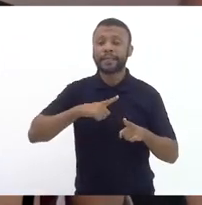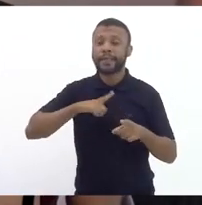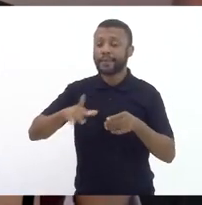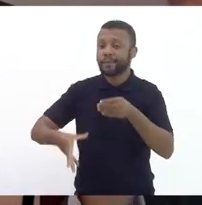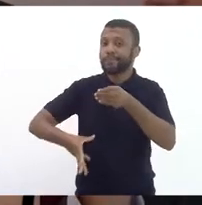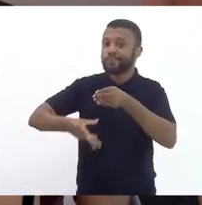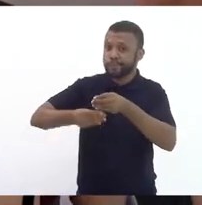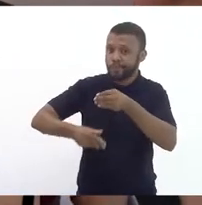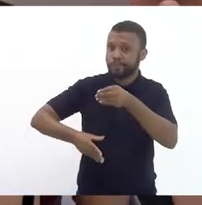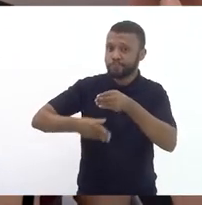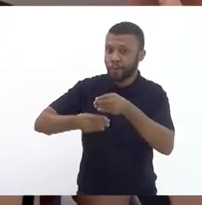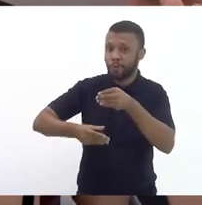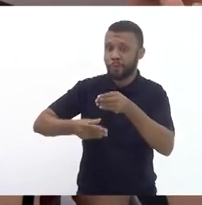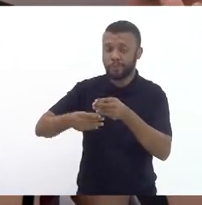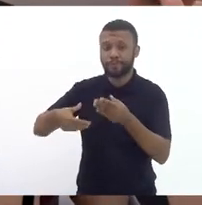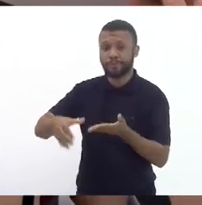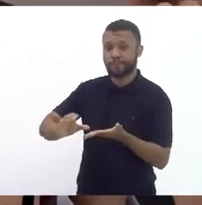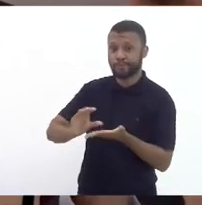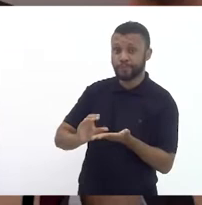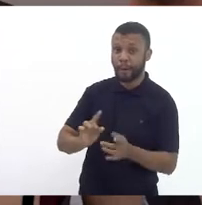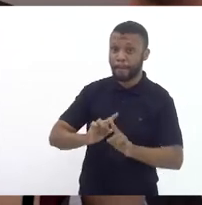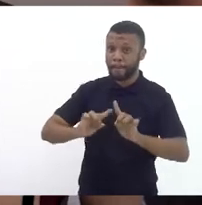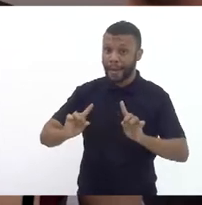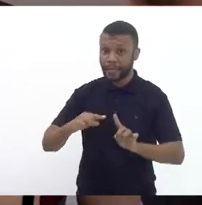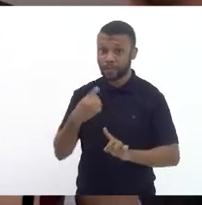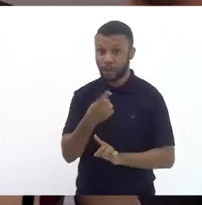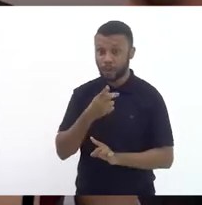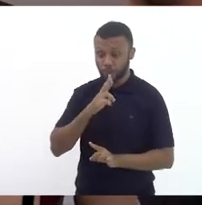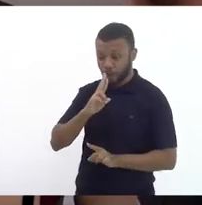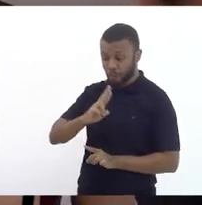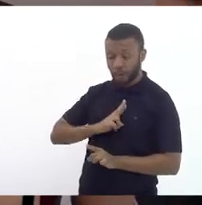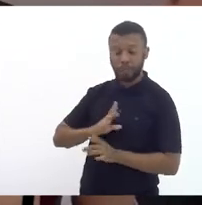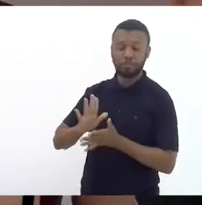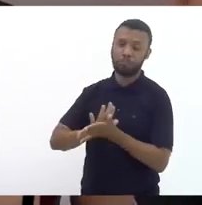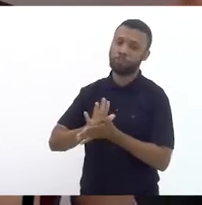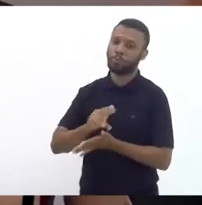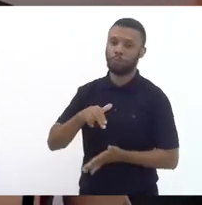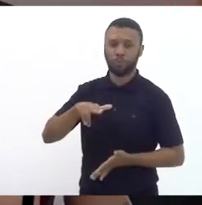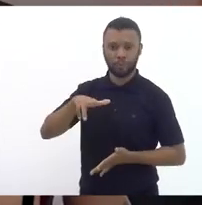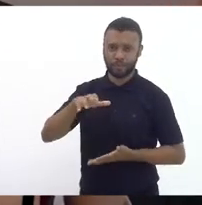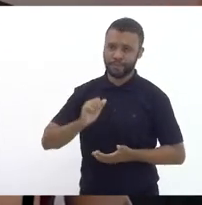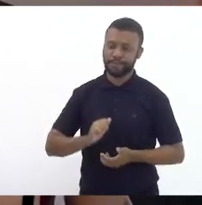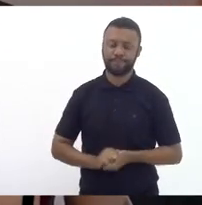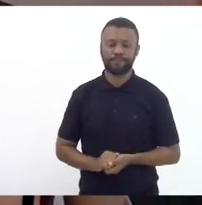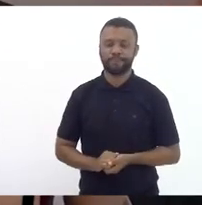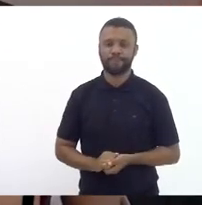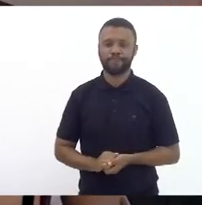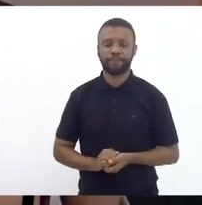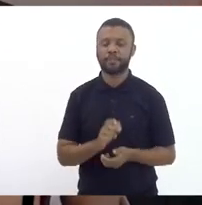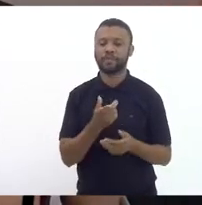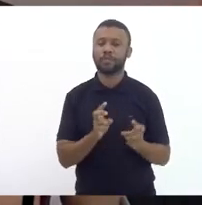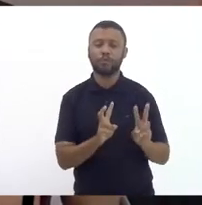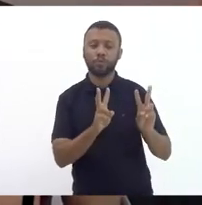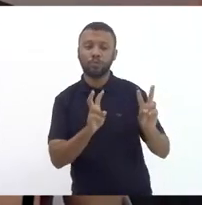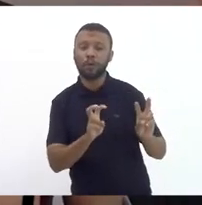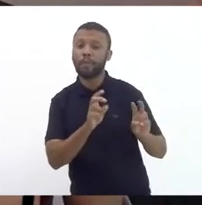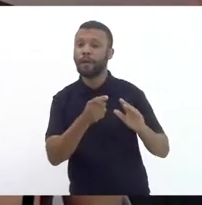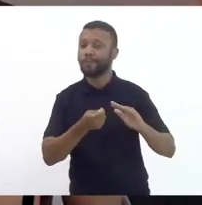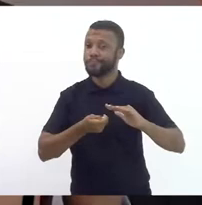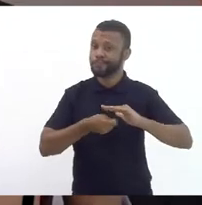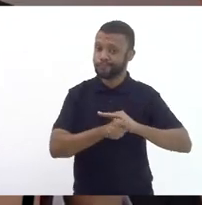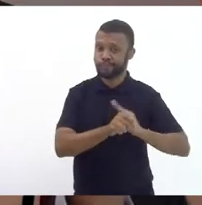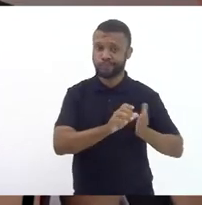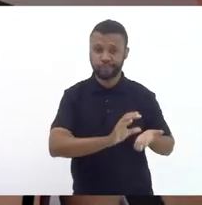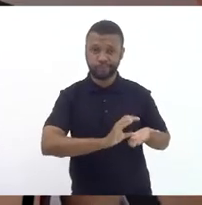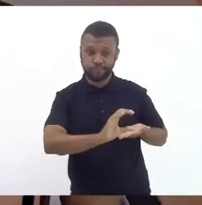outro, mas a gente nunca teve um retorno, uma resposta. E com relação aos investimentos, aonde diz que a